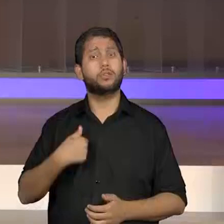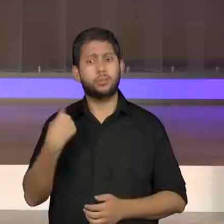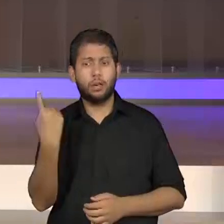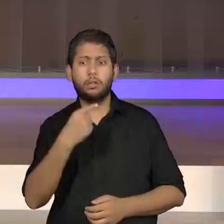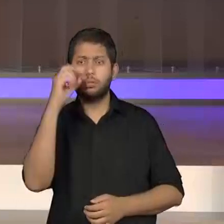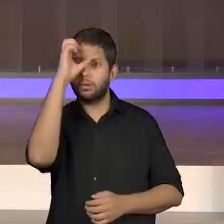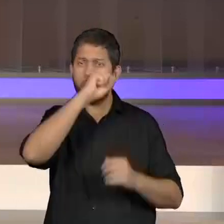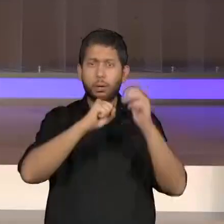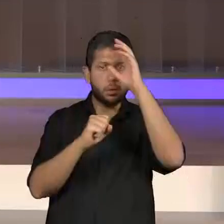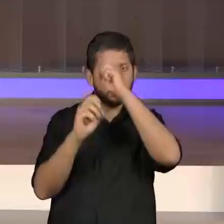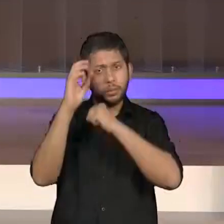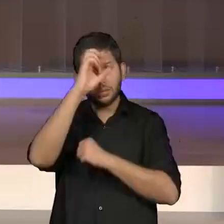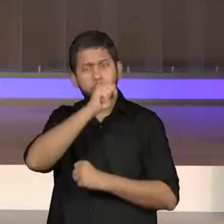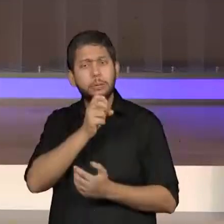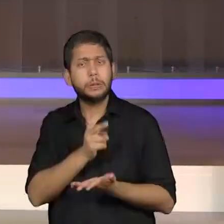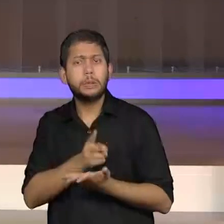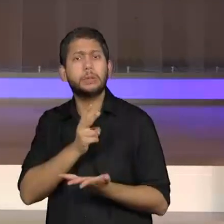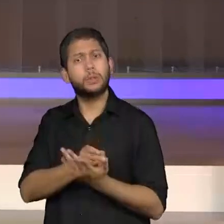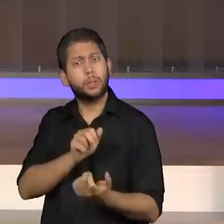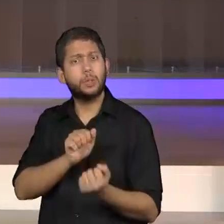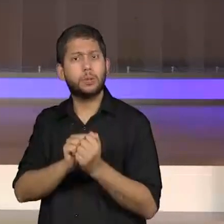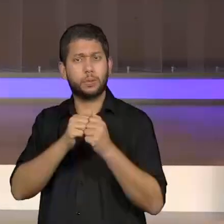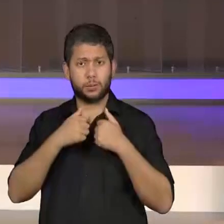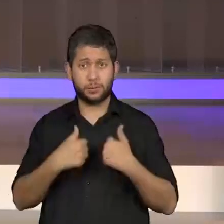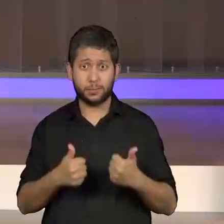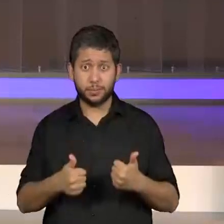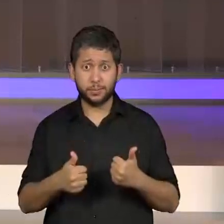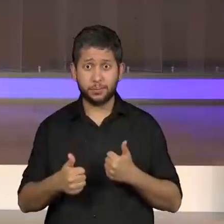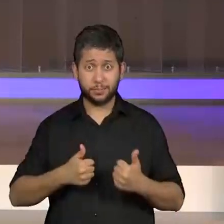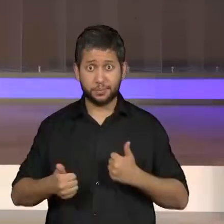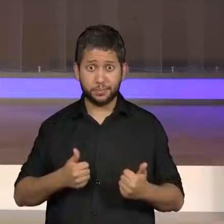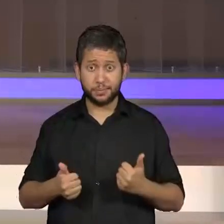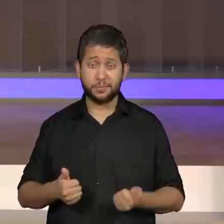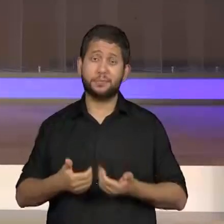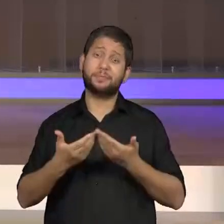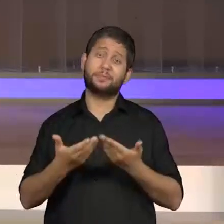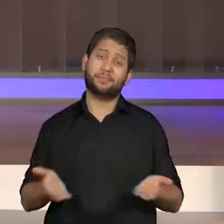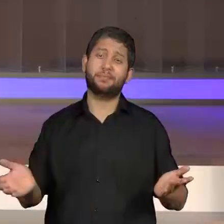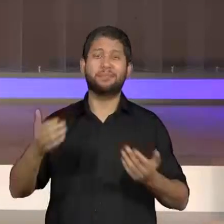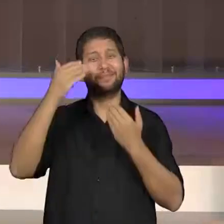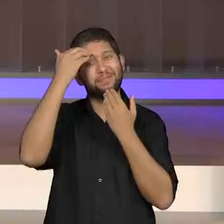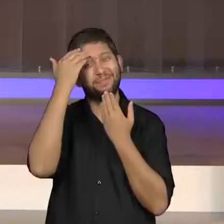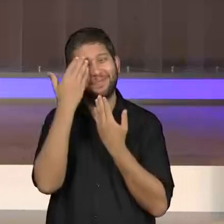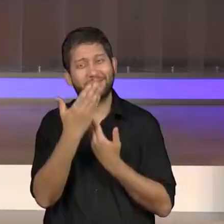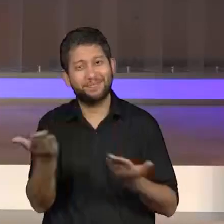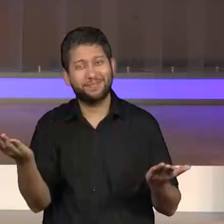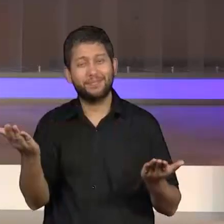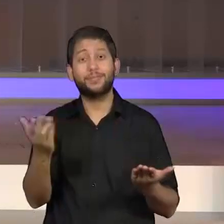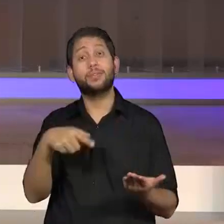aprender juntinhos também. Tudo bem, galera? Então, muito obrigado por